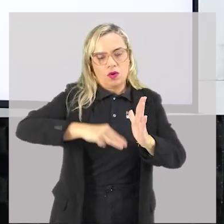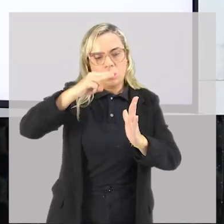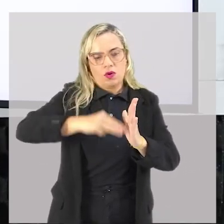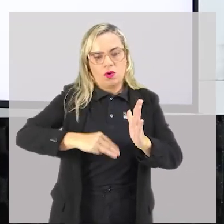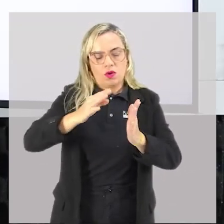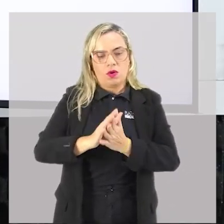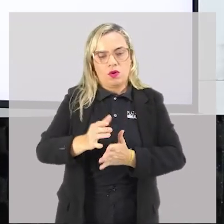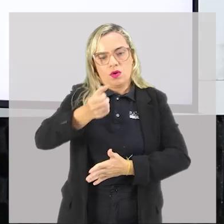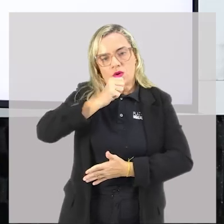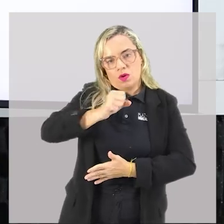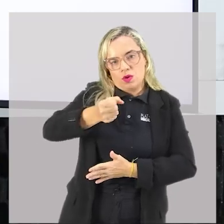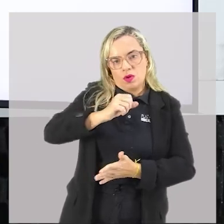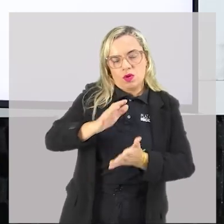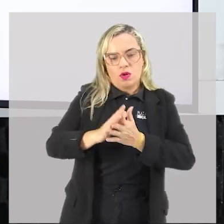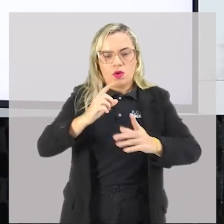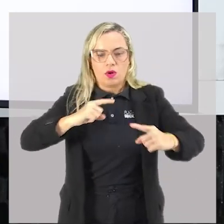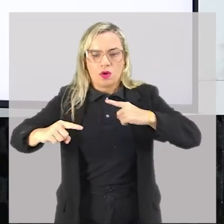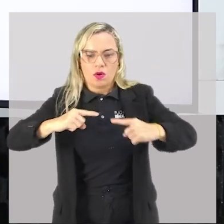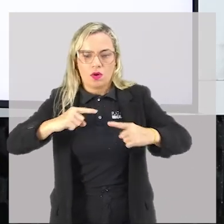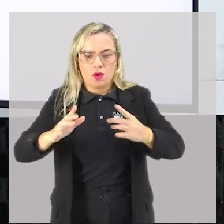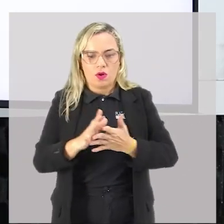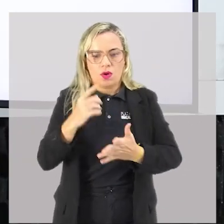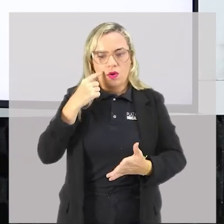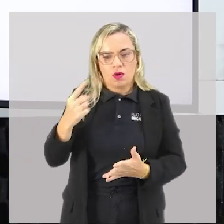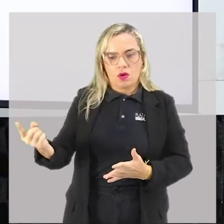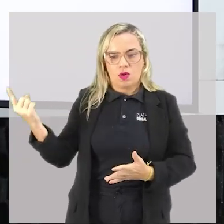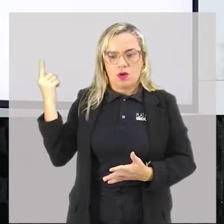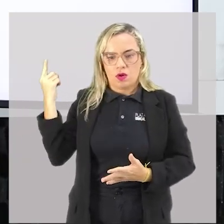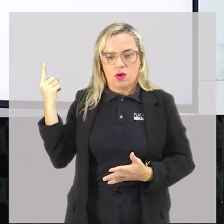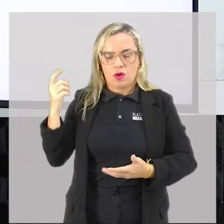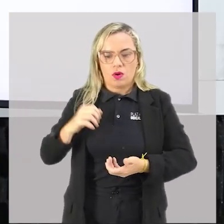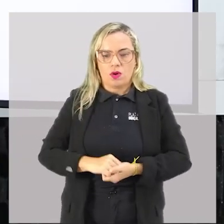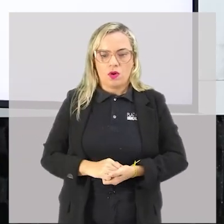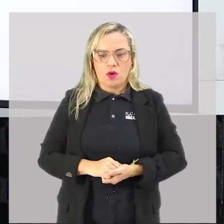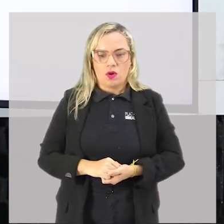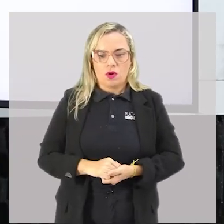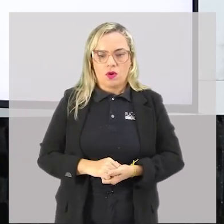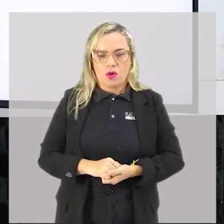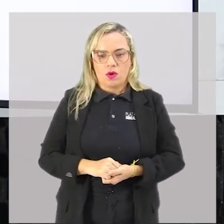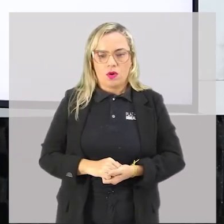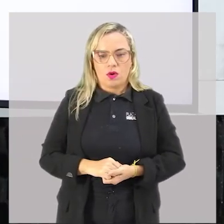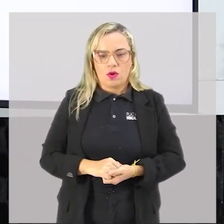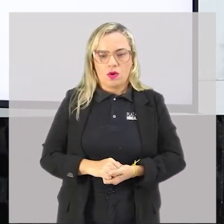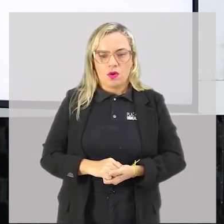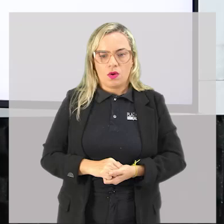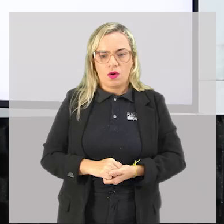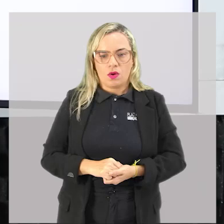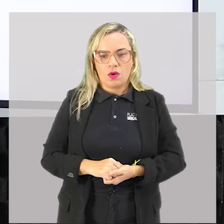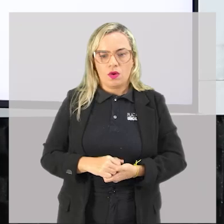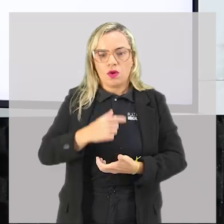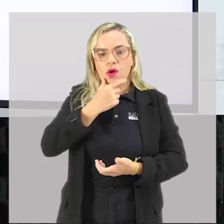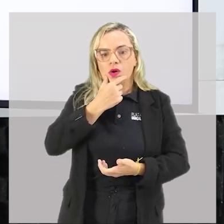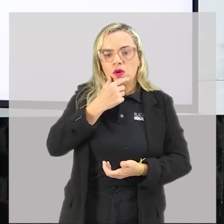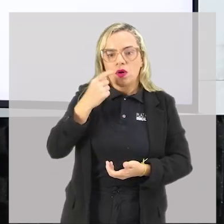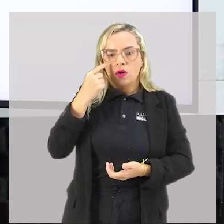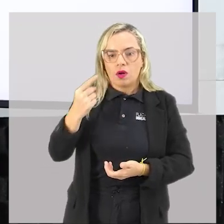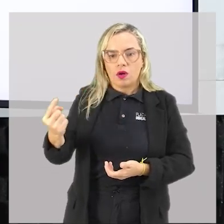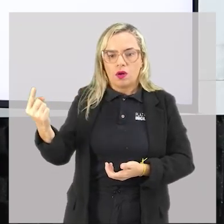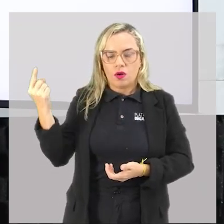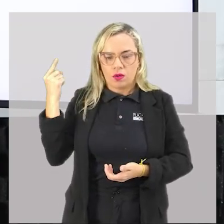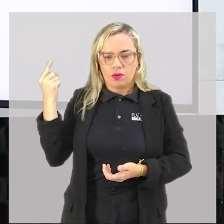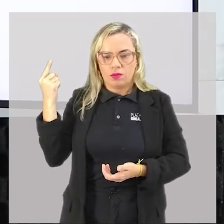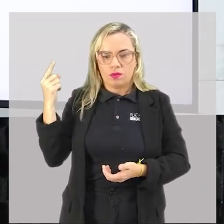entrevista, na dinâmica. Eles são chamados em inglês de talk shows. O inglês britânico chama de